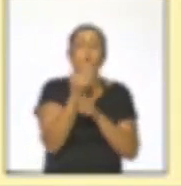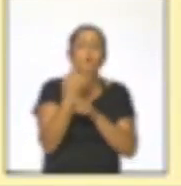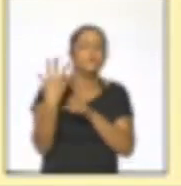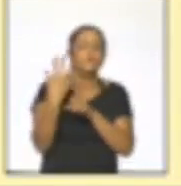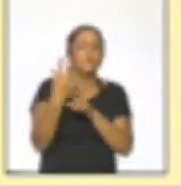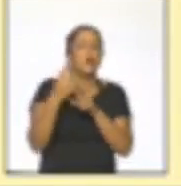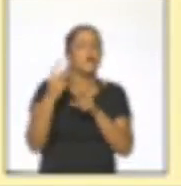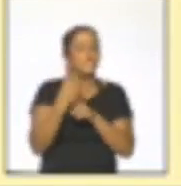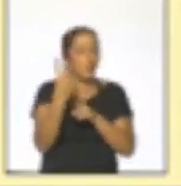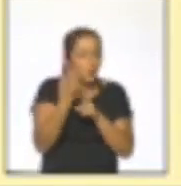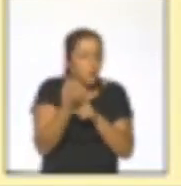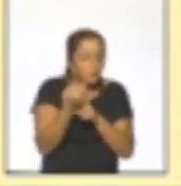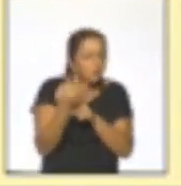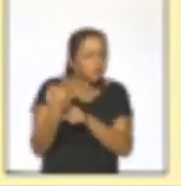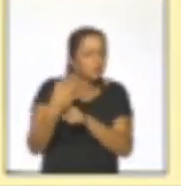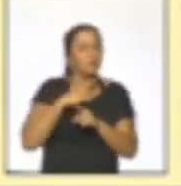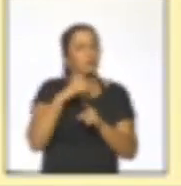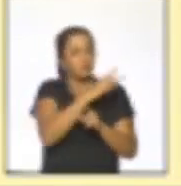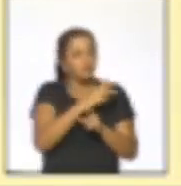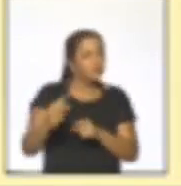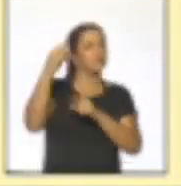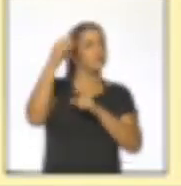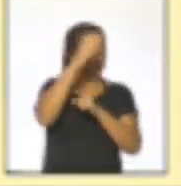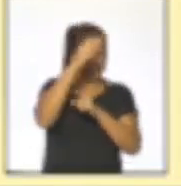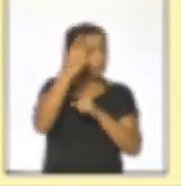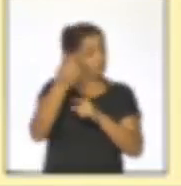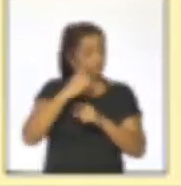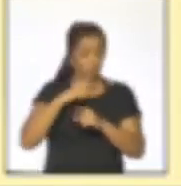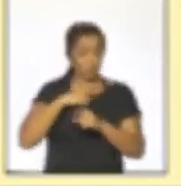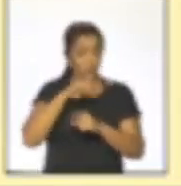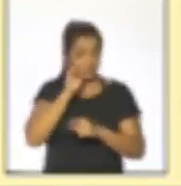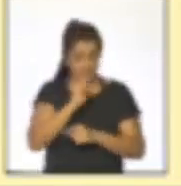vai subir. Então, ó,